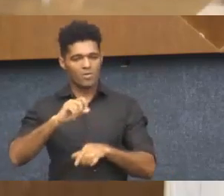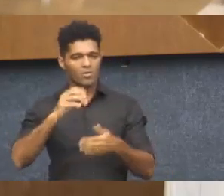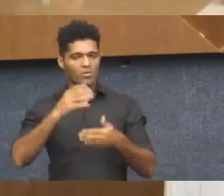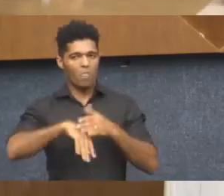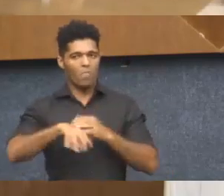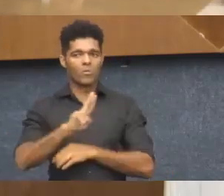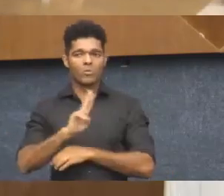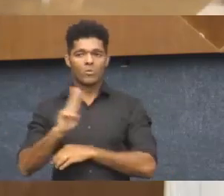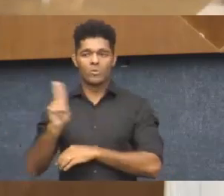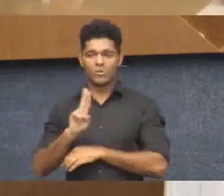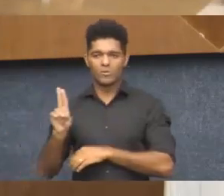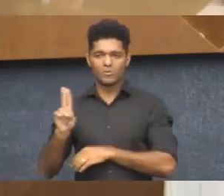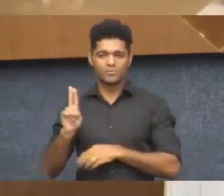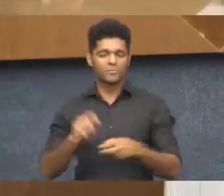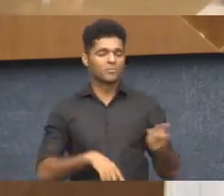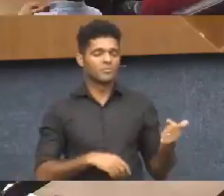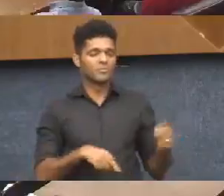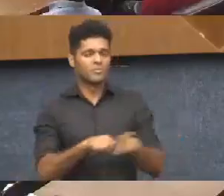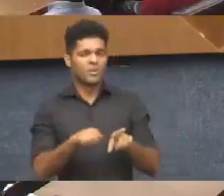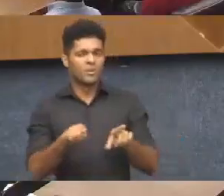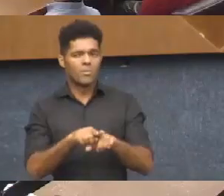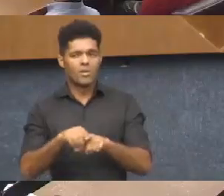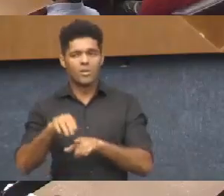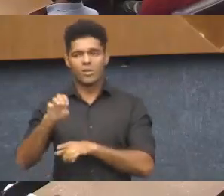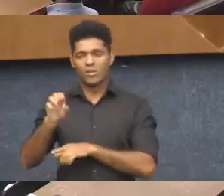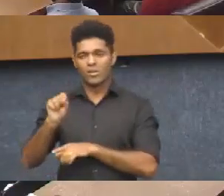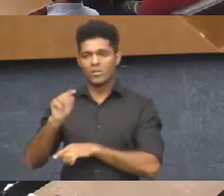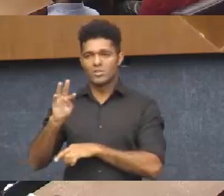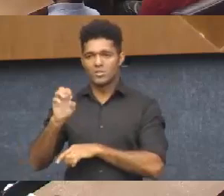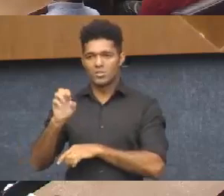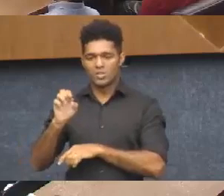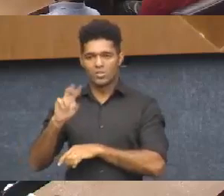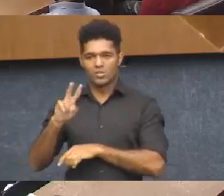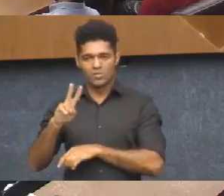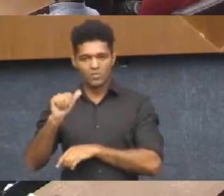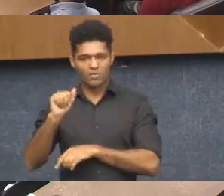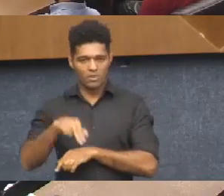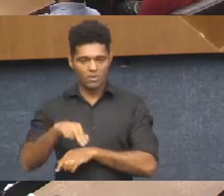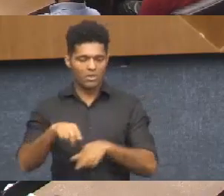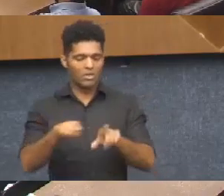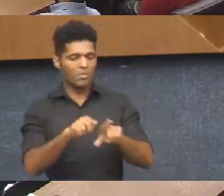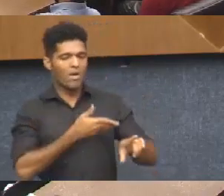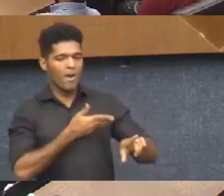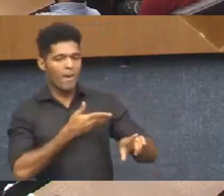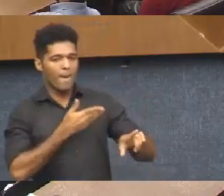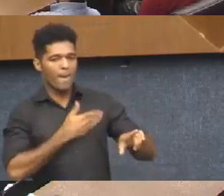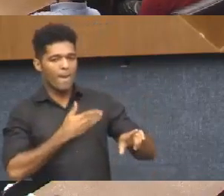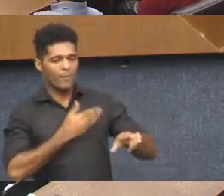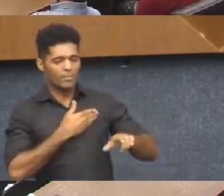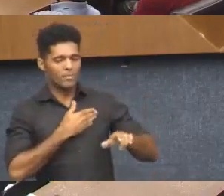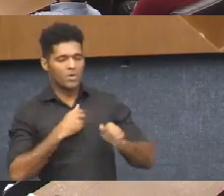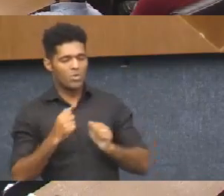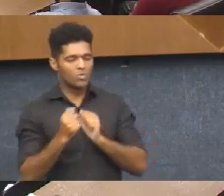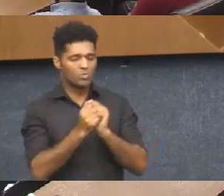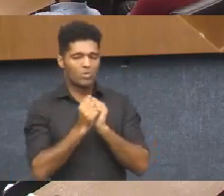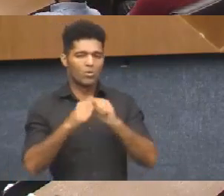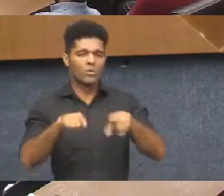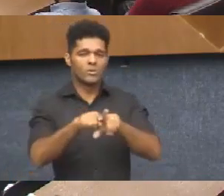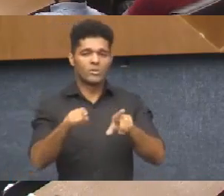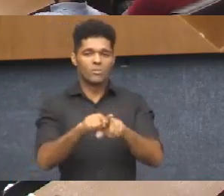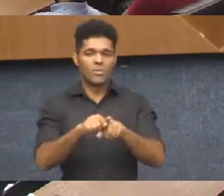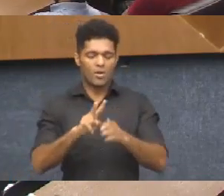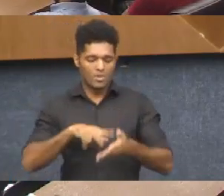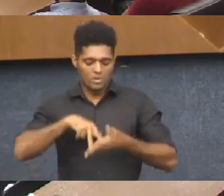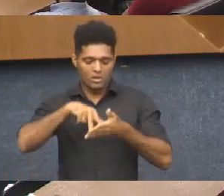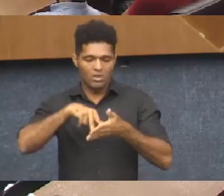Estevam Stavrakas Gaipo, amigo, compadre, apresentador de TV e sócio. Seja